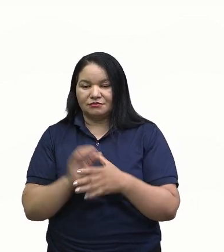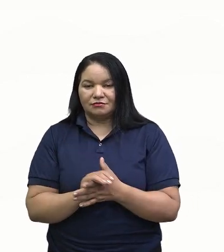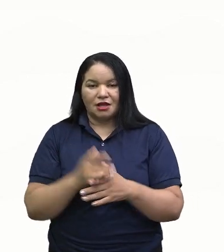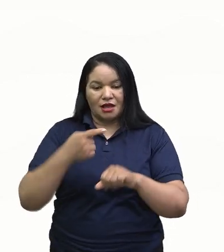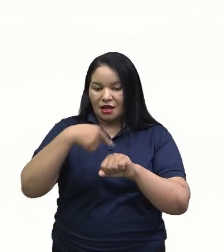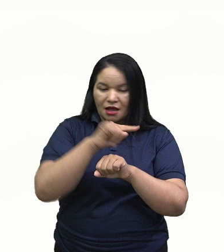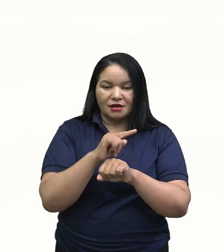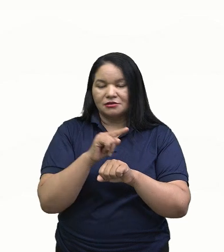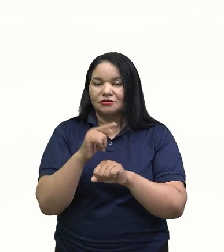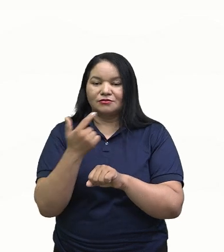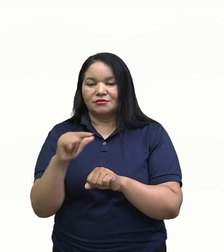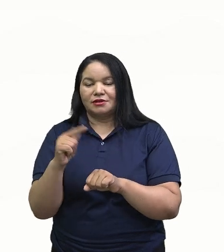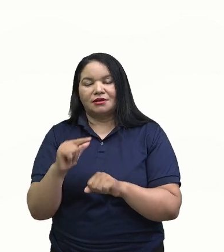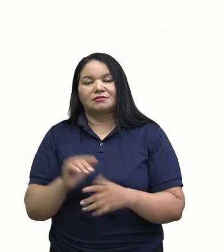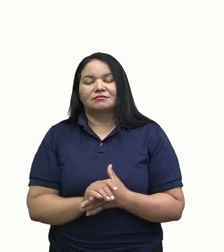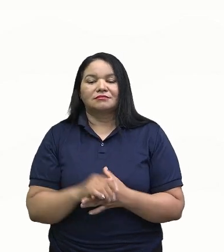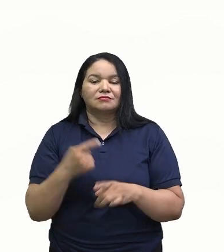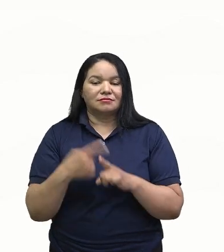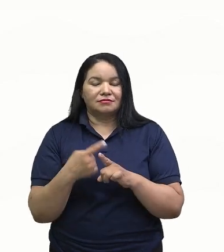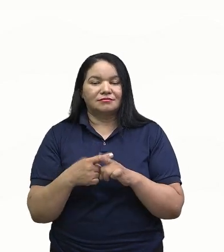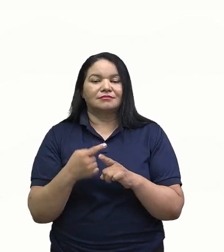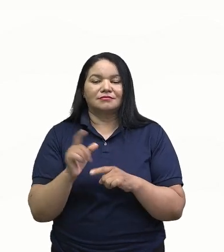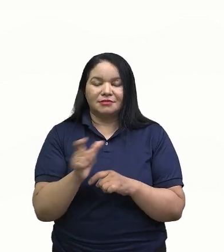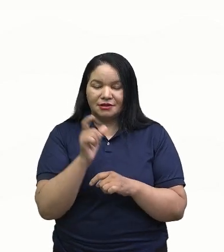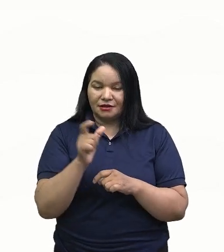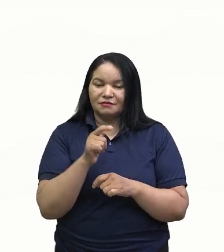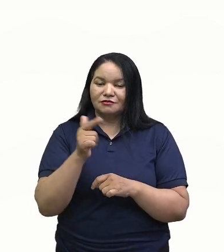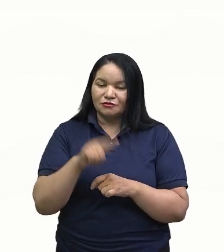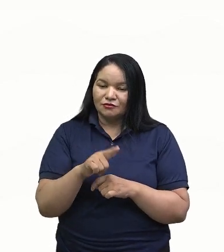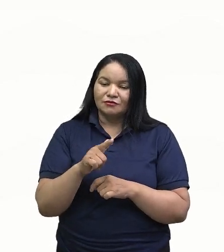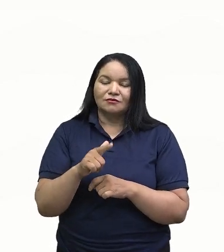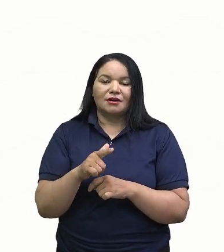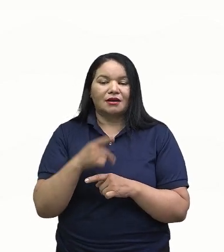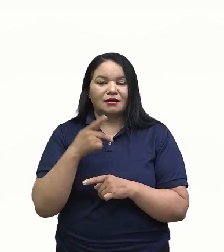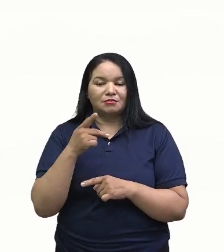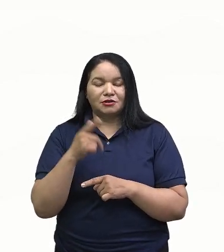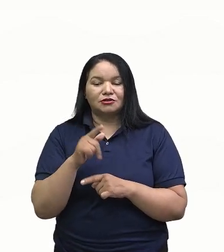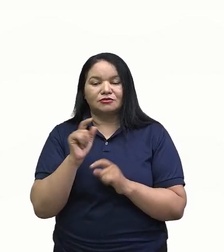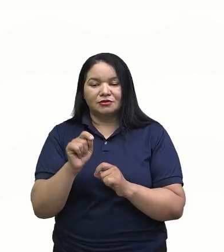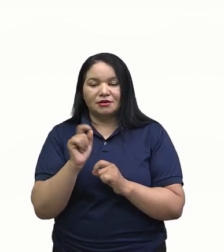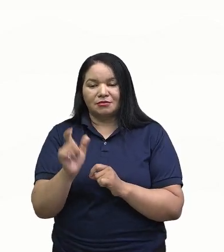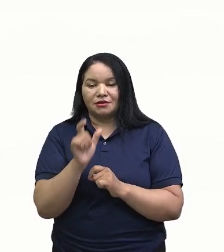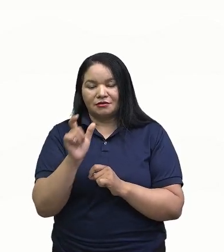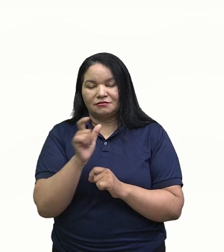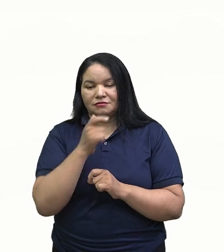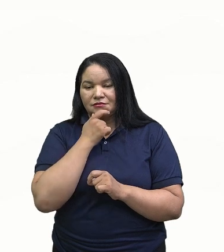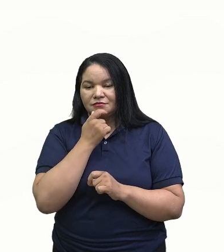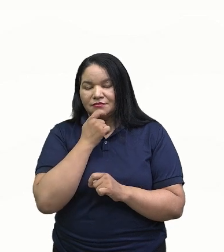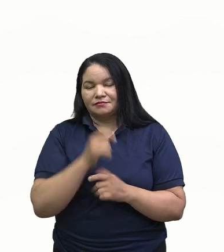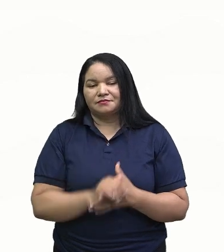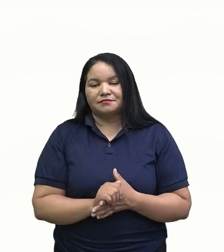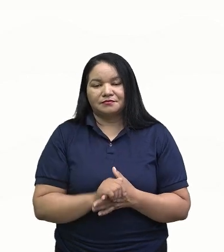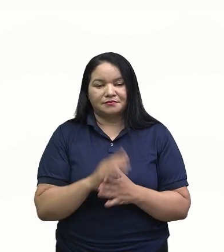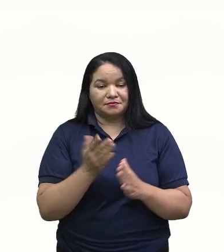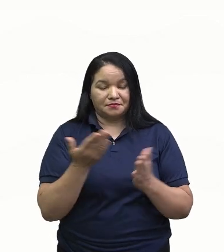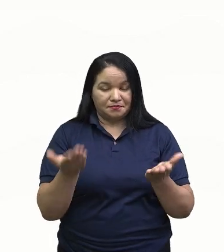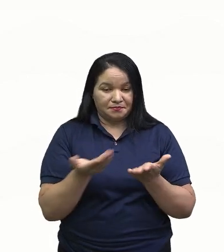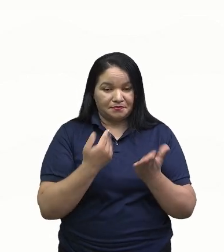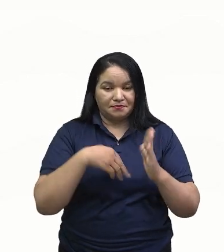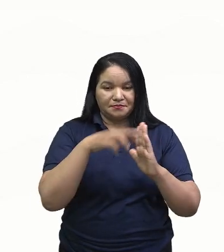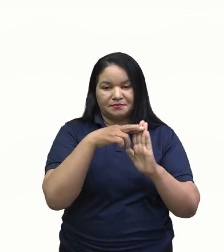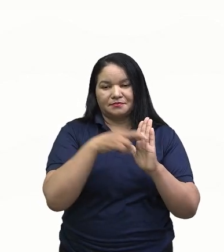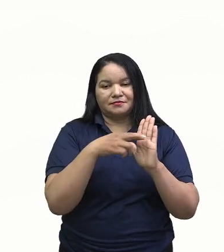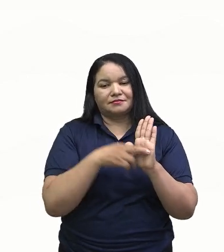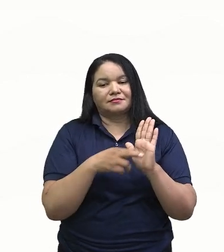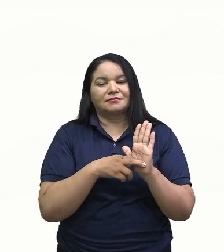crase. Por que não ocorreu? Porque a palavra está no masculino. Certo? Então, vamos ver algumas regras que